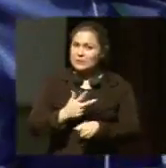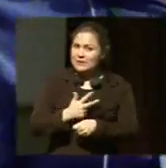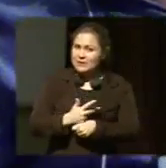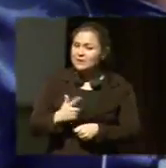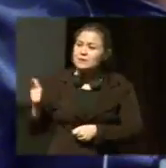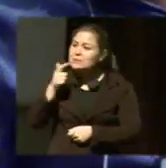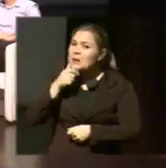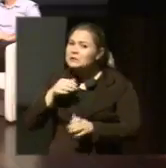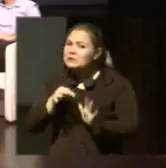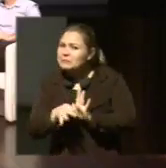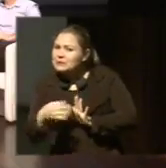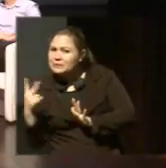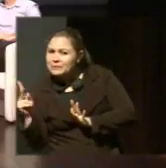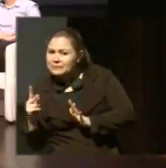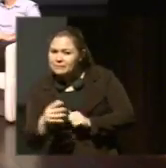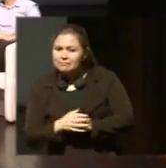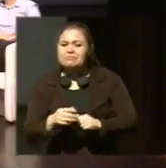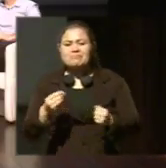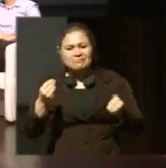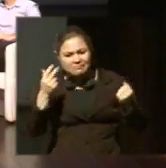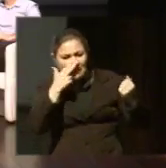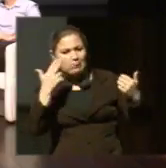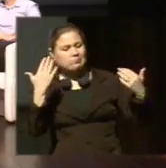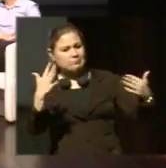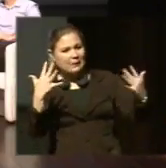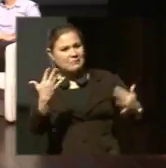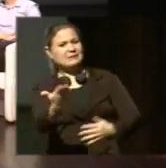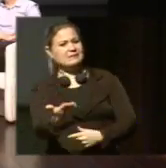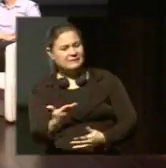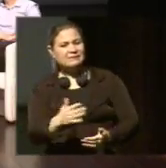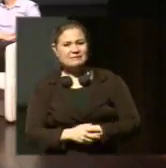acham disso? A senhora está de parabéns, inclusive.